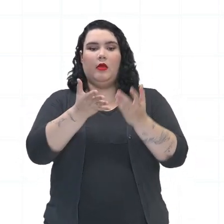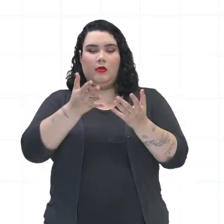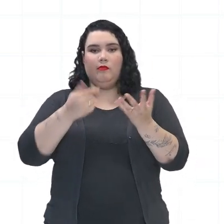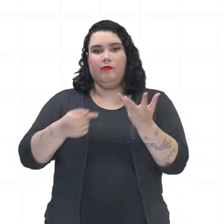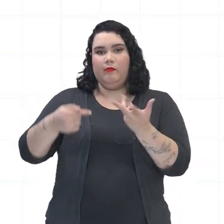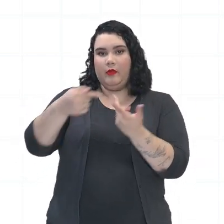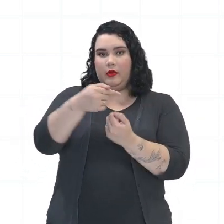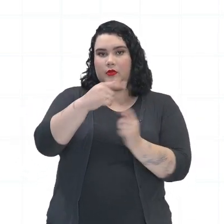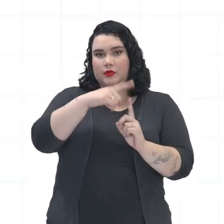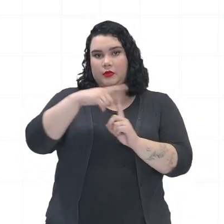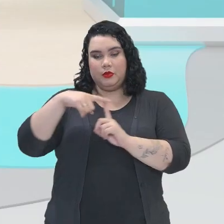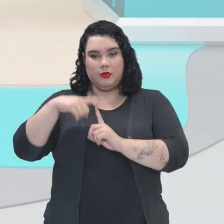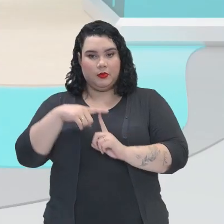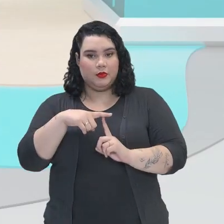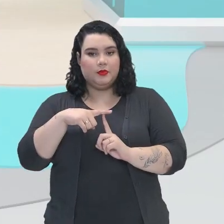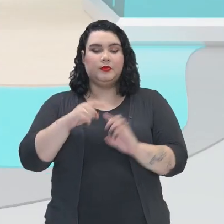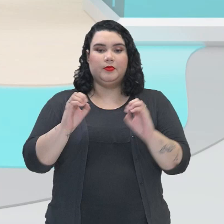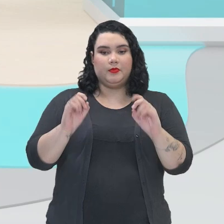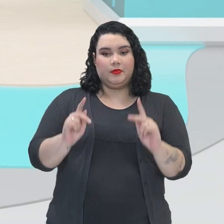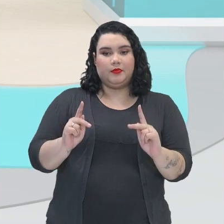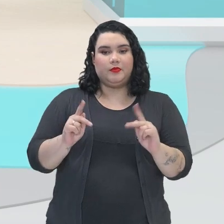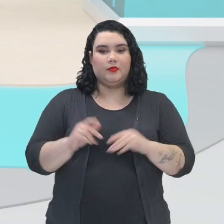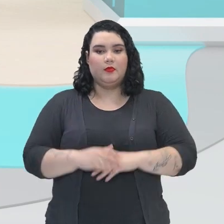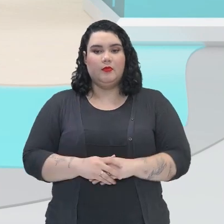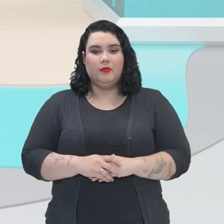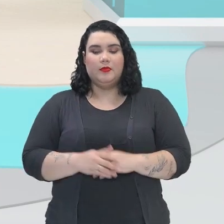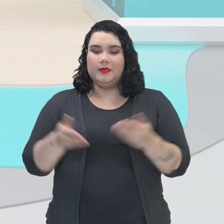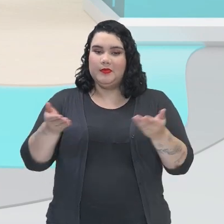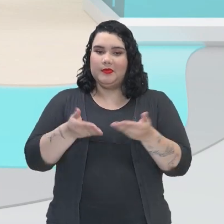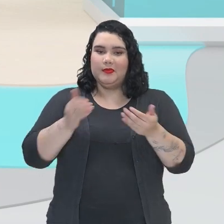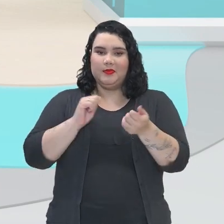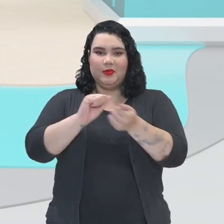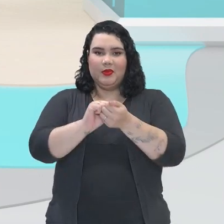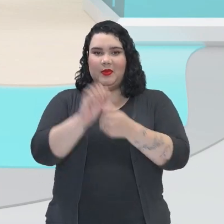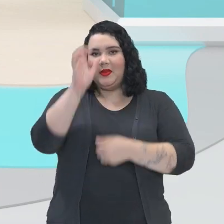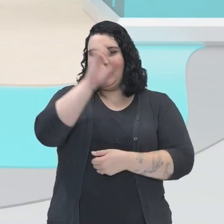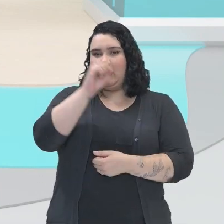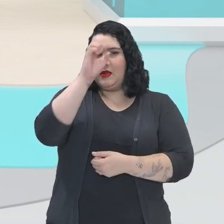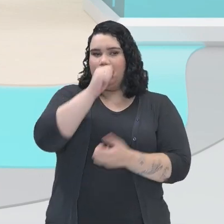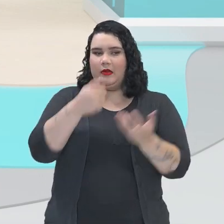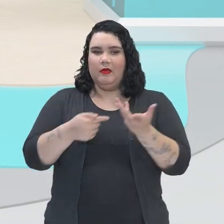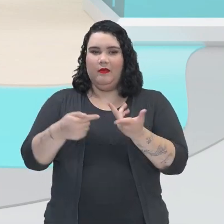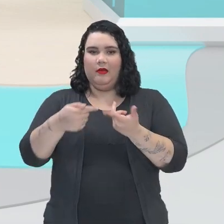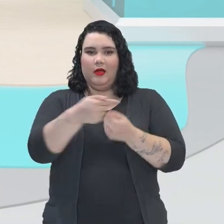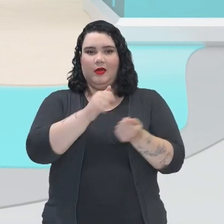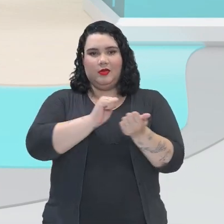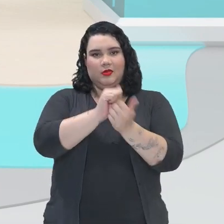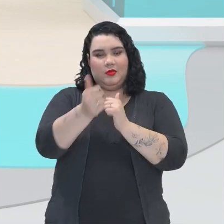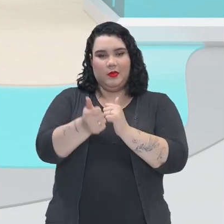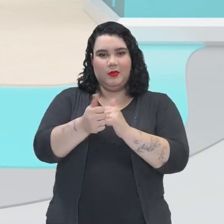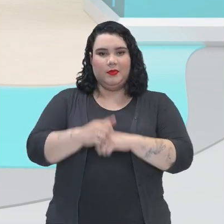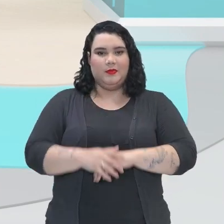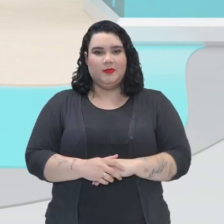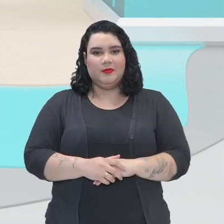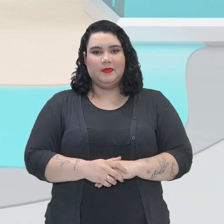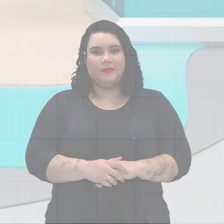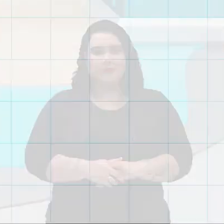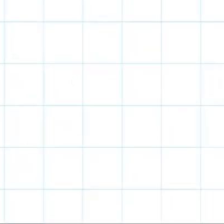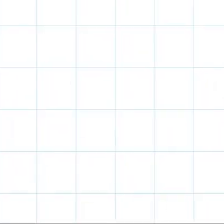e ringo. Muito bem, então vamos junto comigo aprender um pouco mais sobre o esporte de rede e